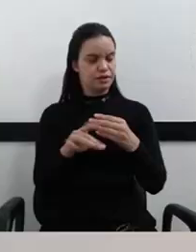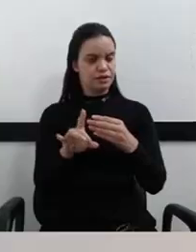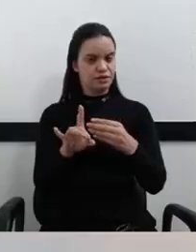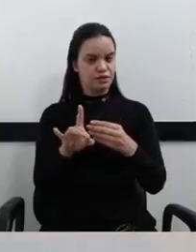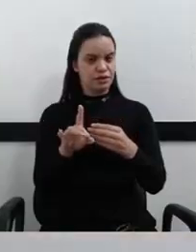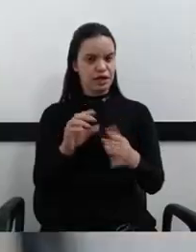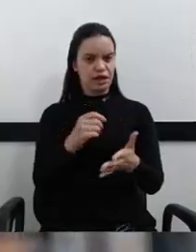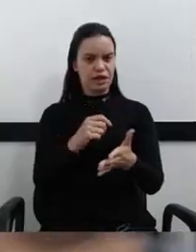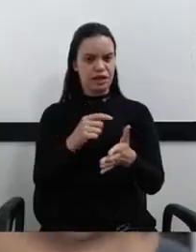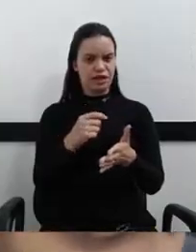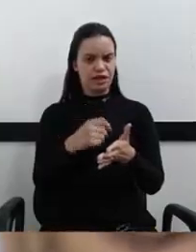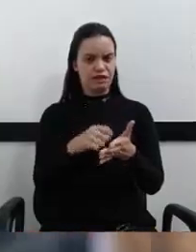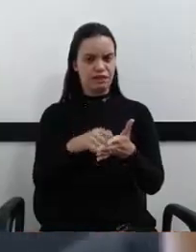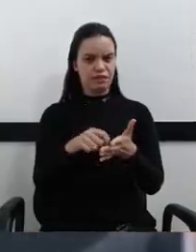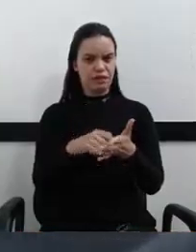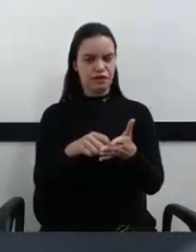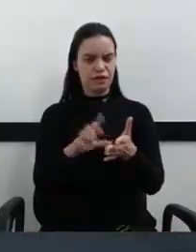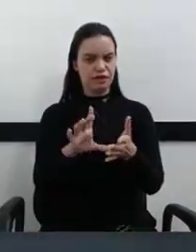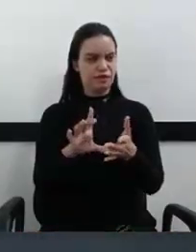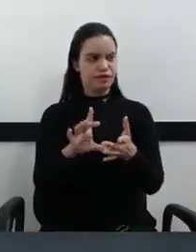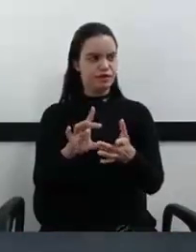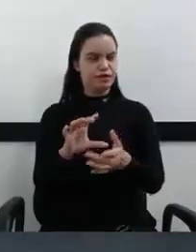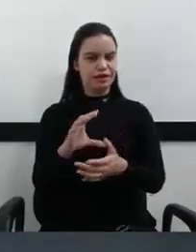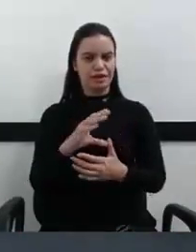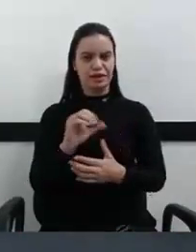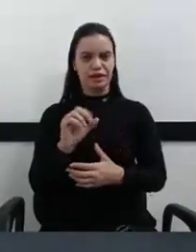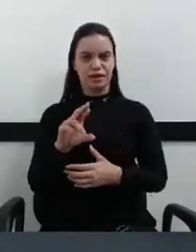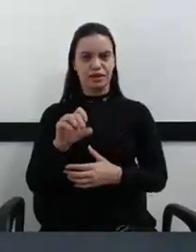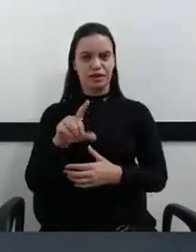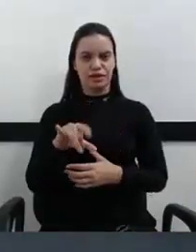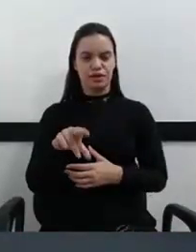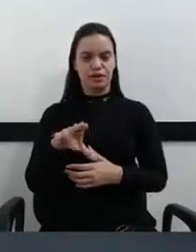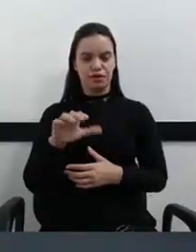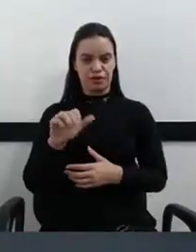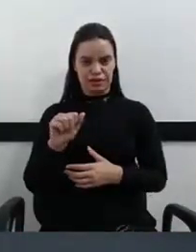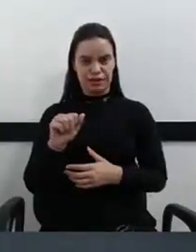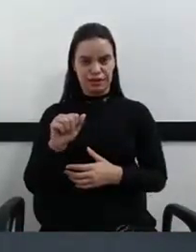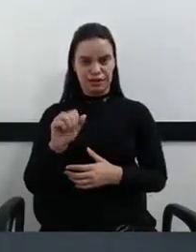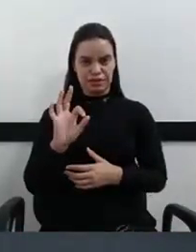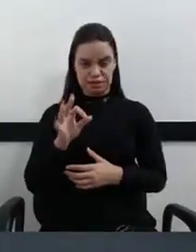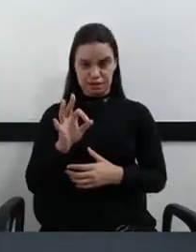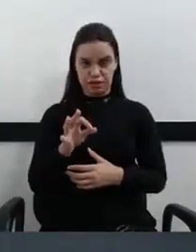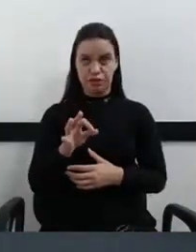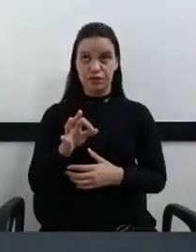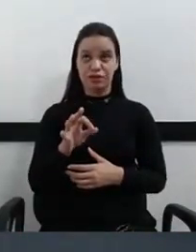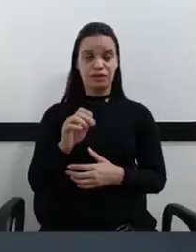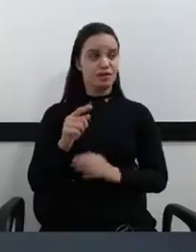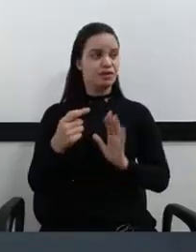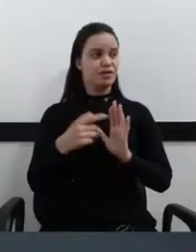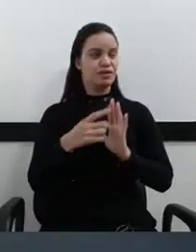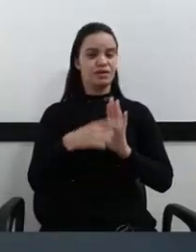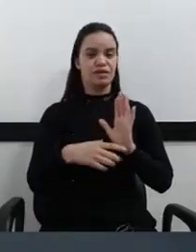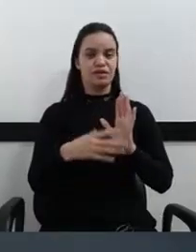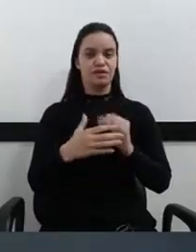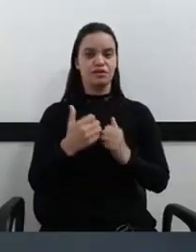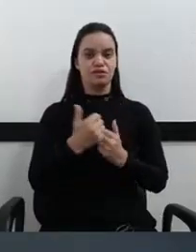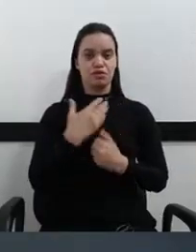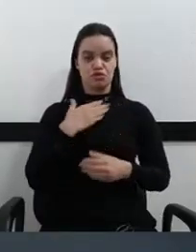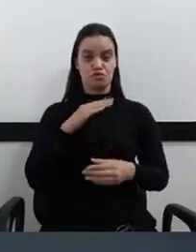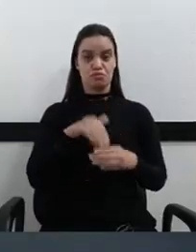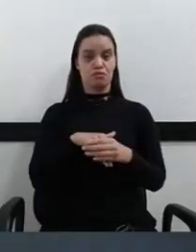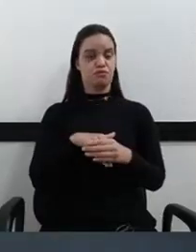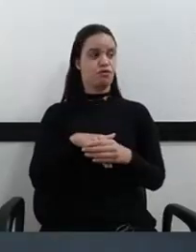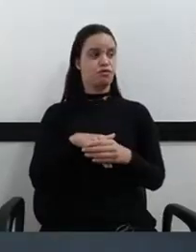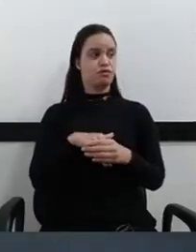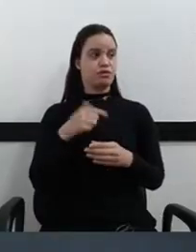Excelência colocou, proveu a defensora Carolina Silveira Lobianco e Souza em uma das vagas, porque ela constou como suplente no meu voto.